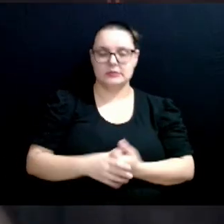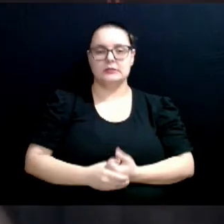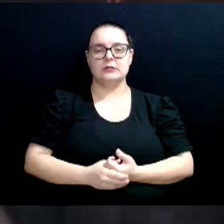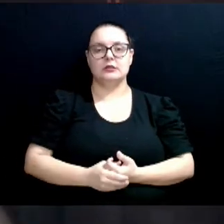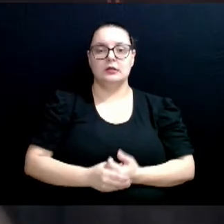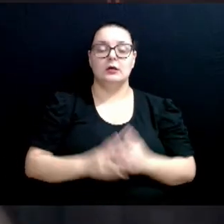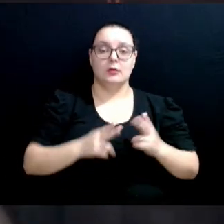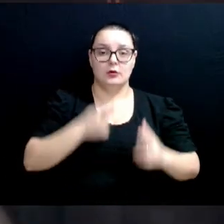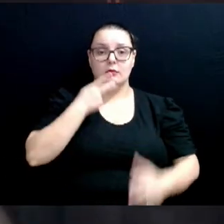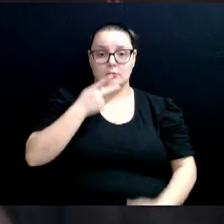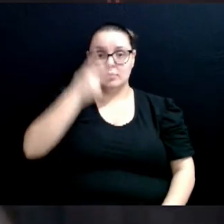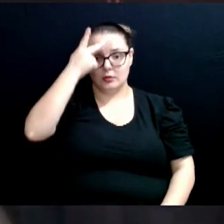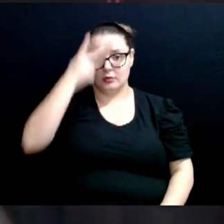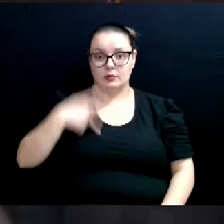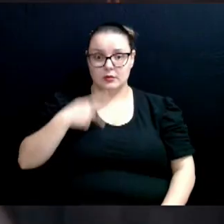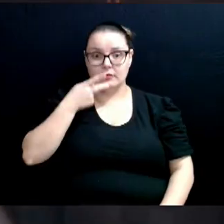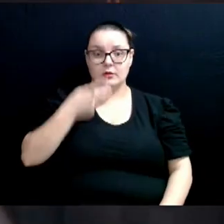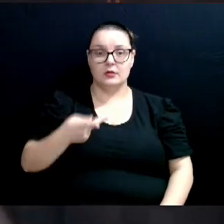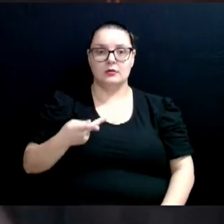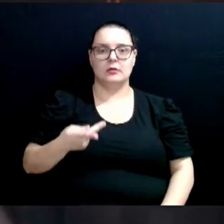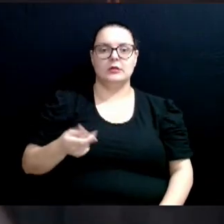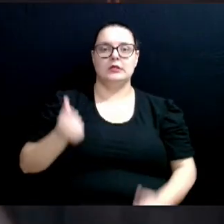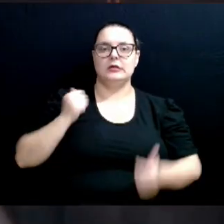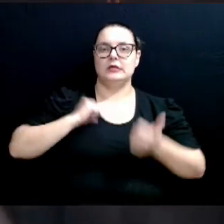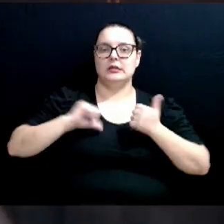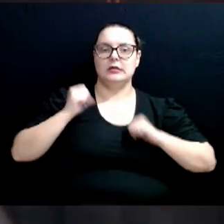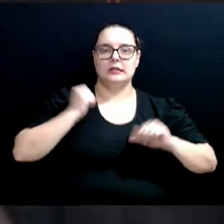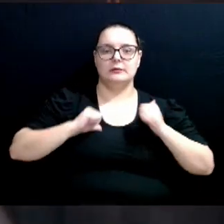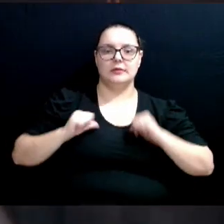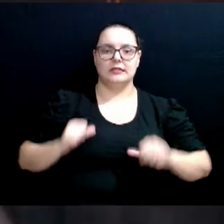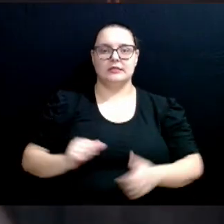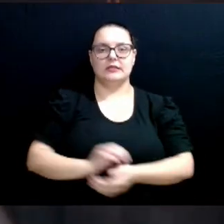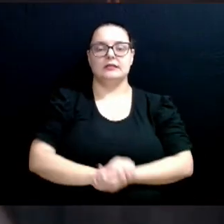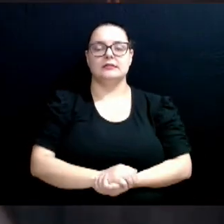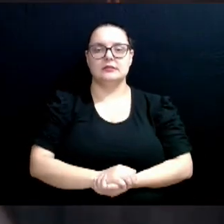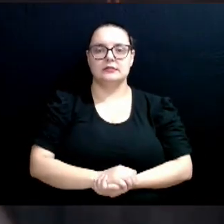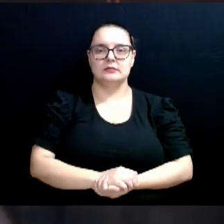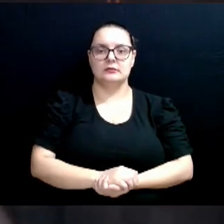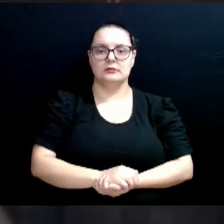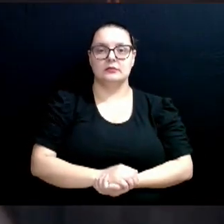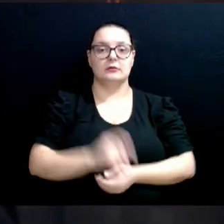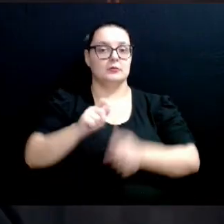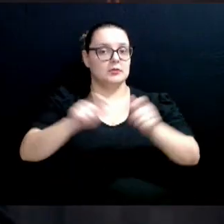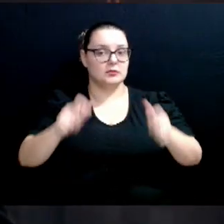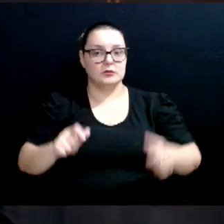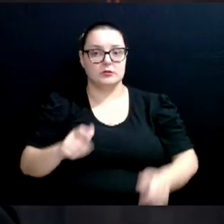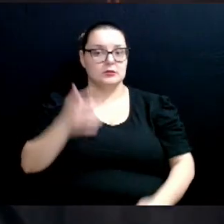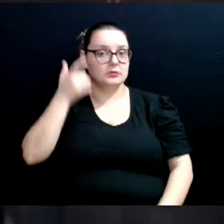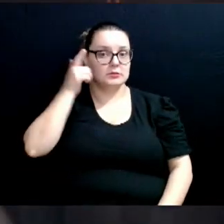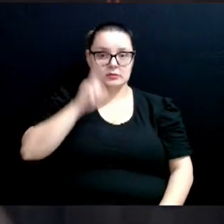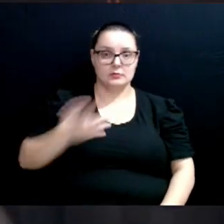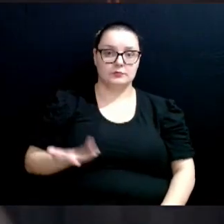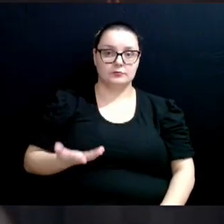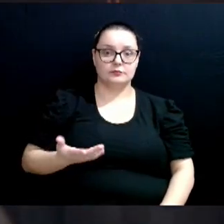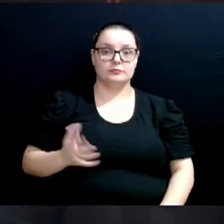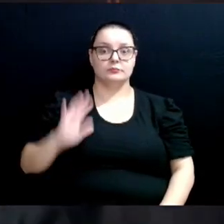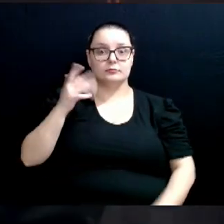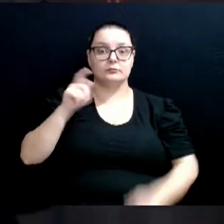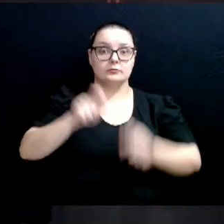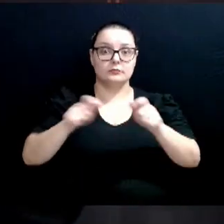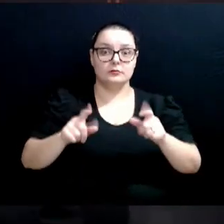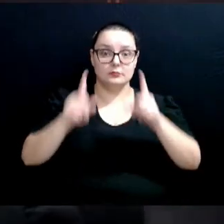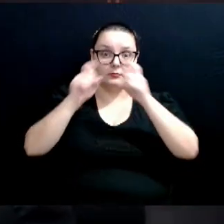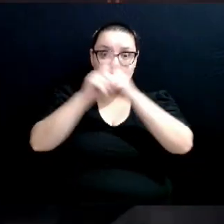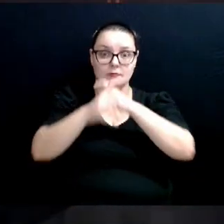mencionou, gera muita ansiedade para a pessoa que não consegue impor. Mas, em geral, isso acontece muito. As pessoas têm muita dificuldade, Rubem,